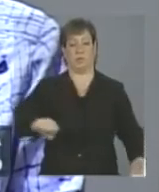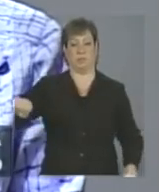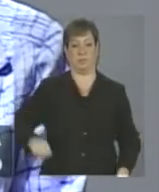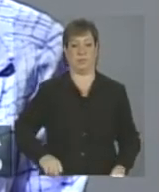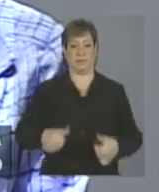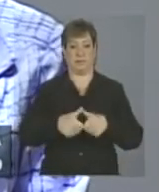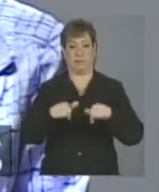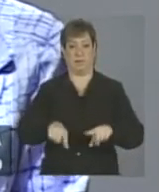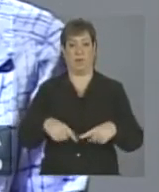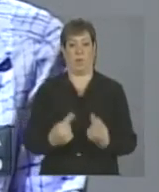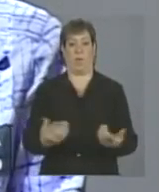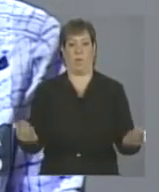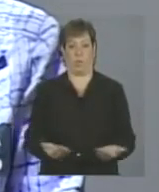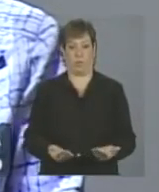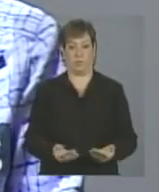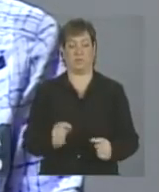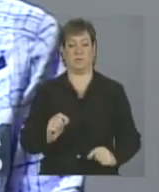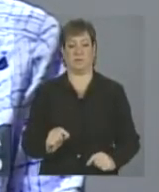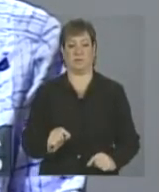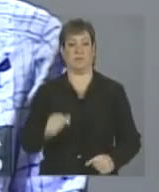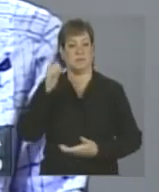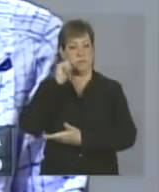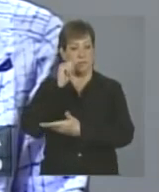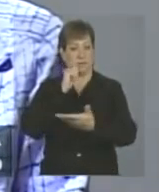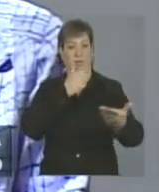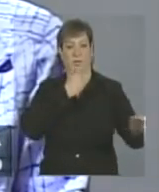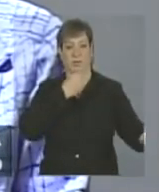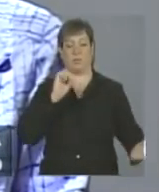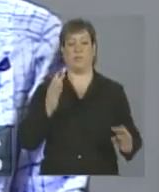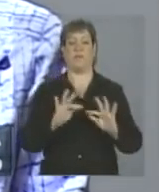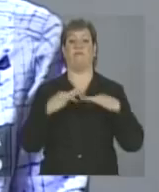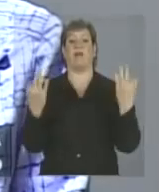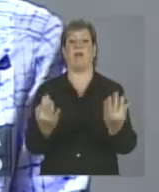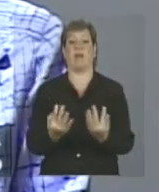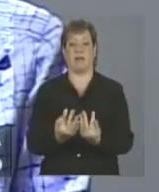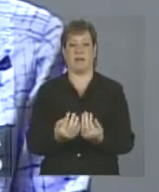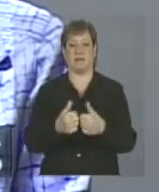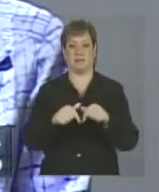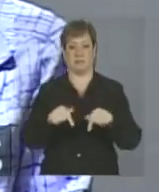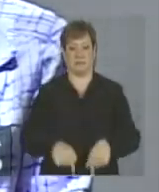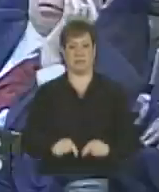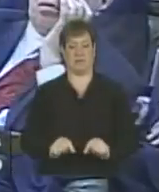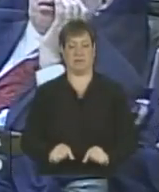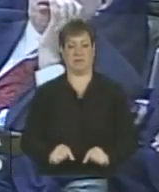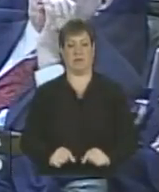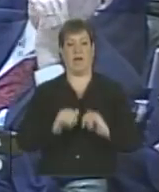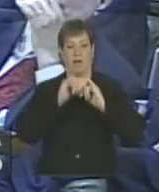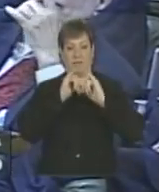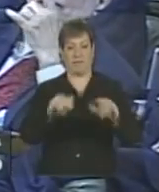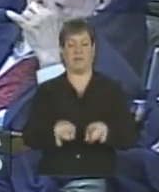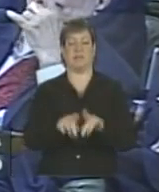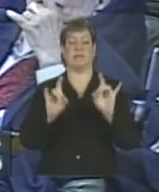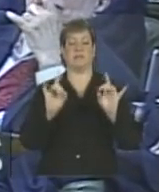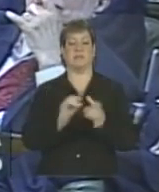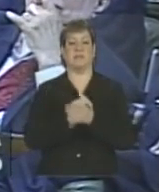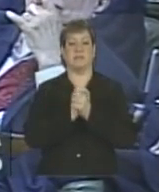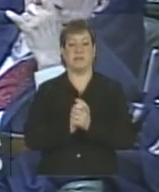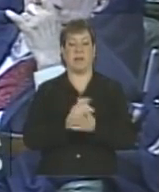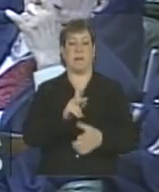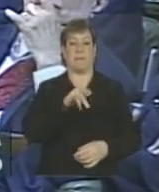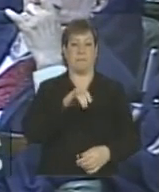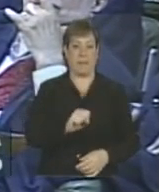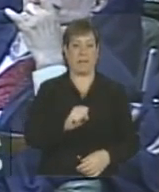aqui presentes, as senhoras e senhores familiares, dirigir um especial cumprimento aos